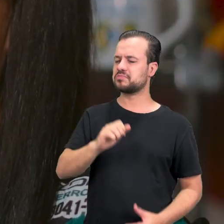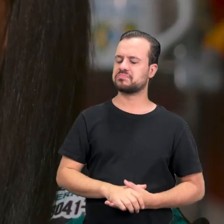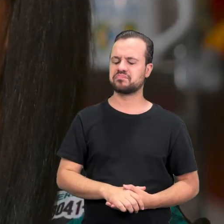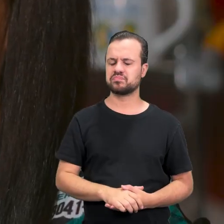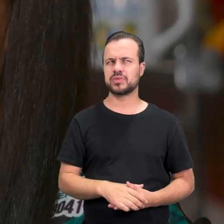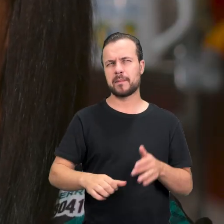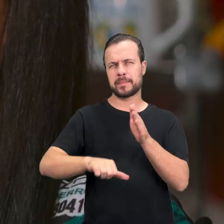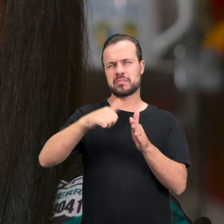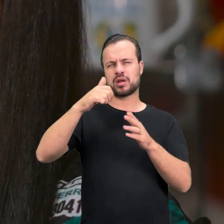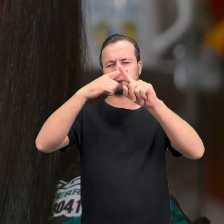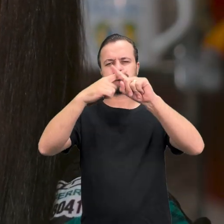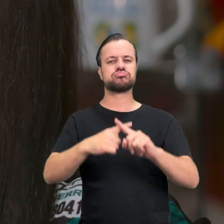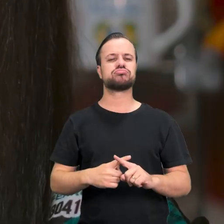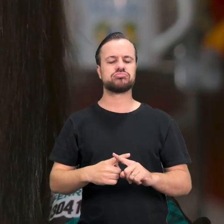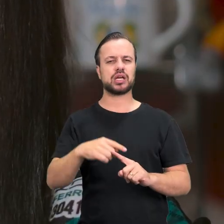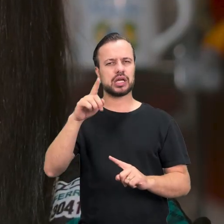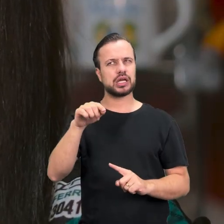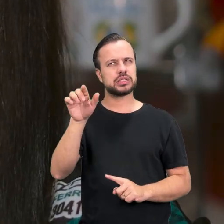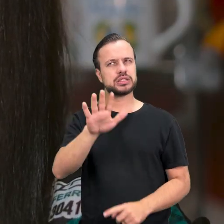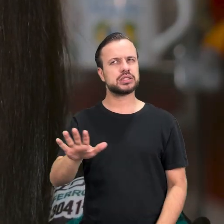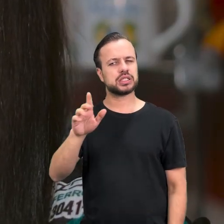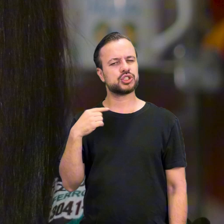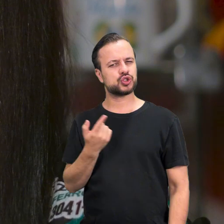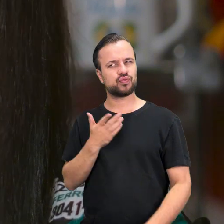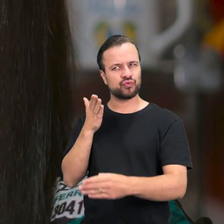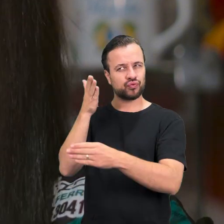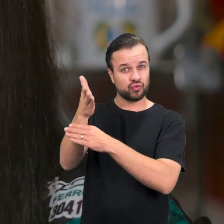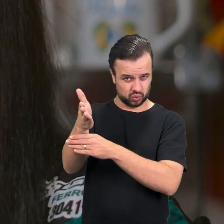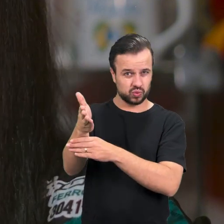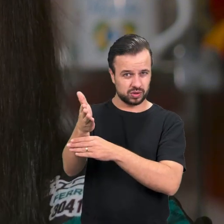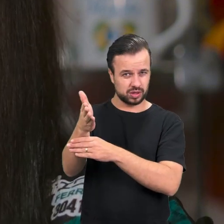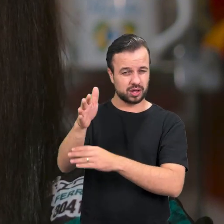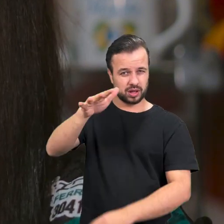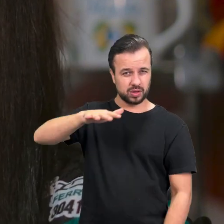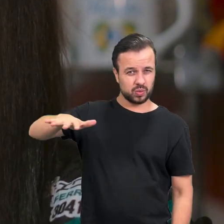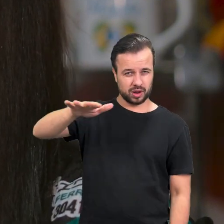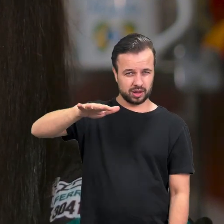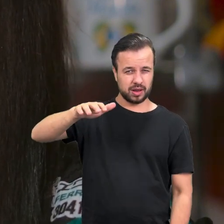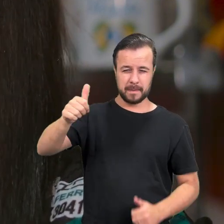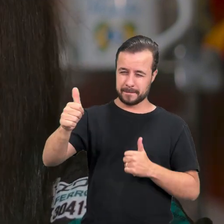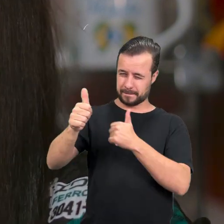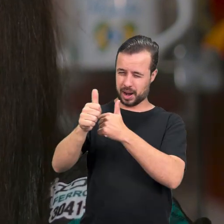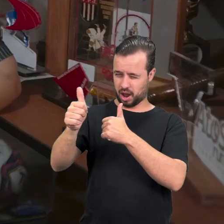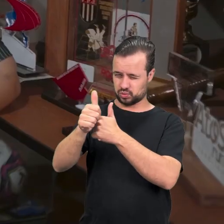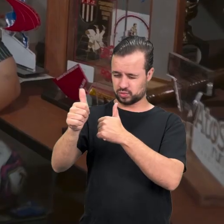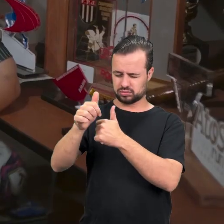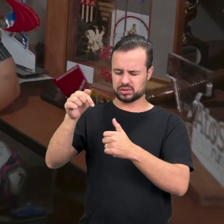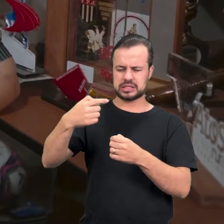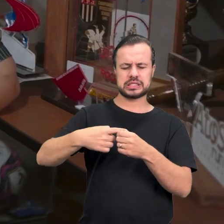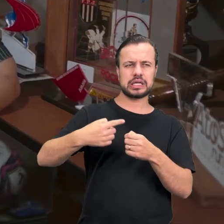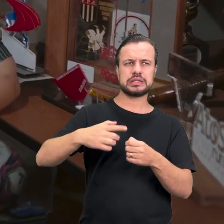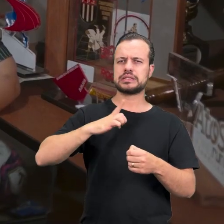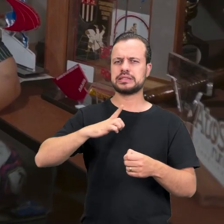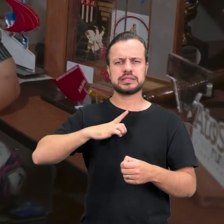teve foi, inclusive, do Ferroviário, a gente foi participar, que era na prainha Ipanema, perto de Mandaguaçu. Aí